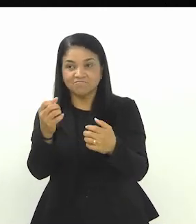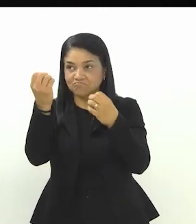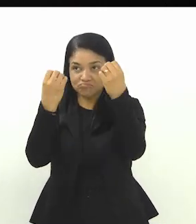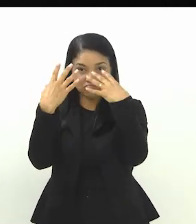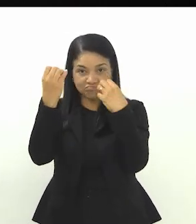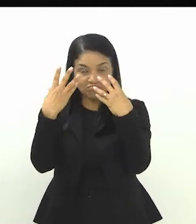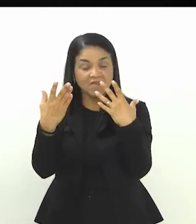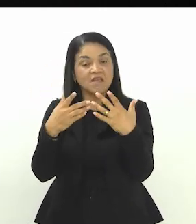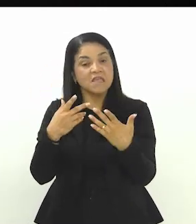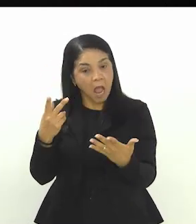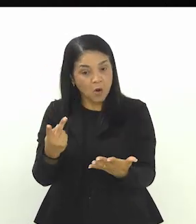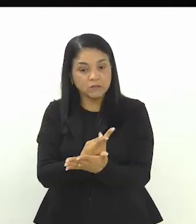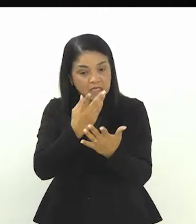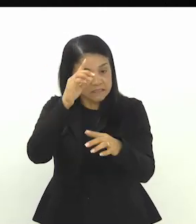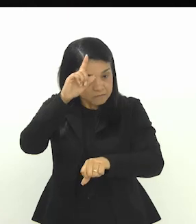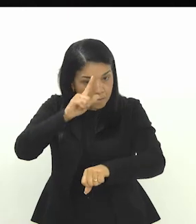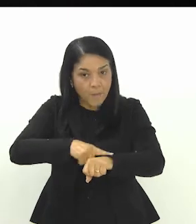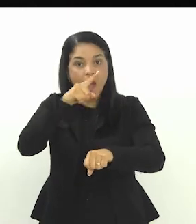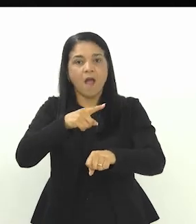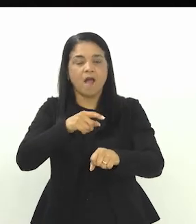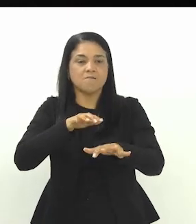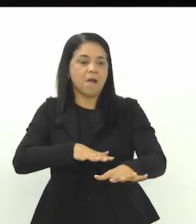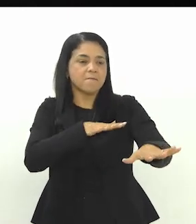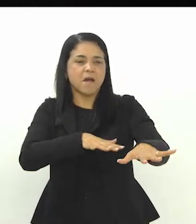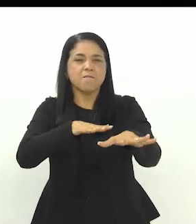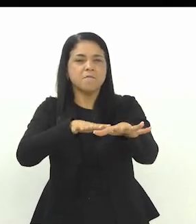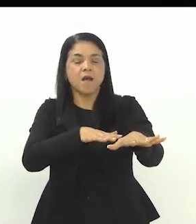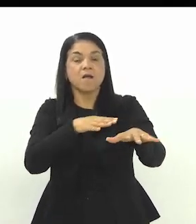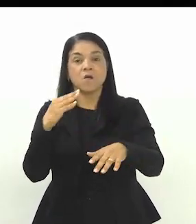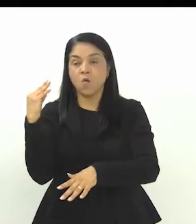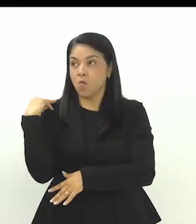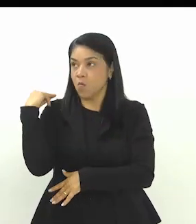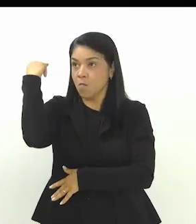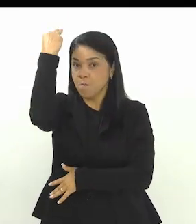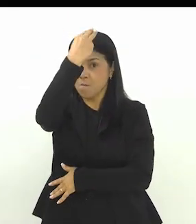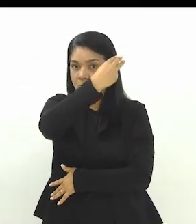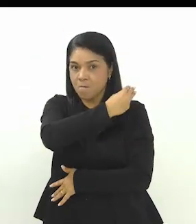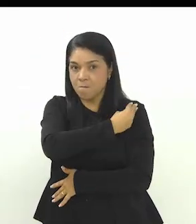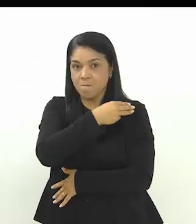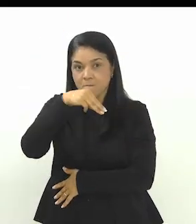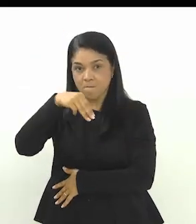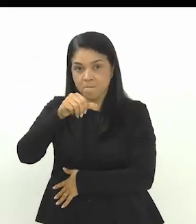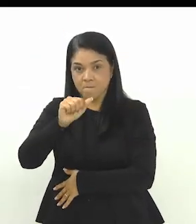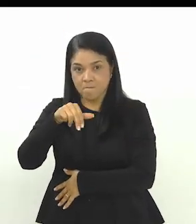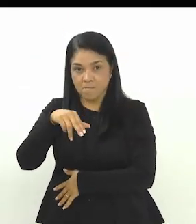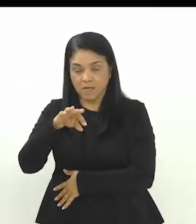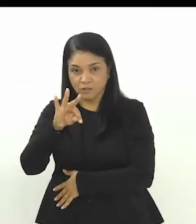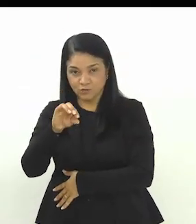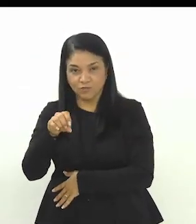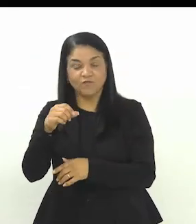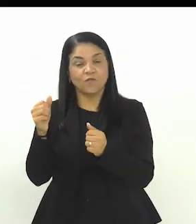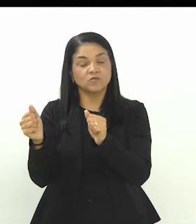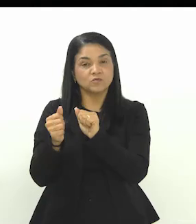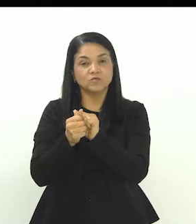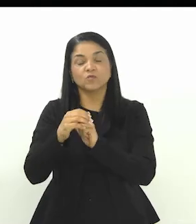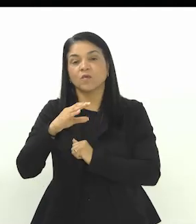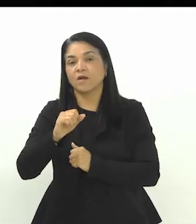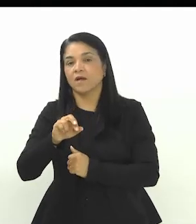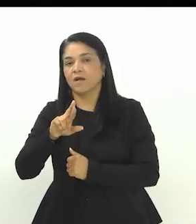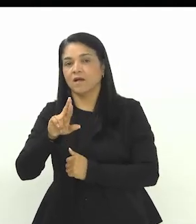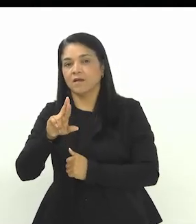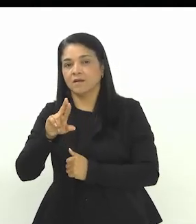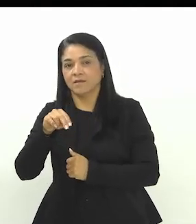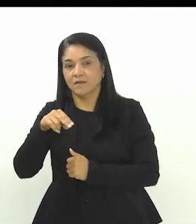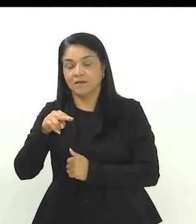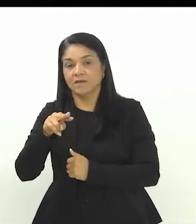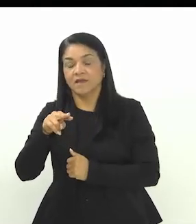não tem nada, e ali tudo tem que acontecer. E quando nós fizemos o manto da Nossa Senhora, foi muito engraçado, foi um carnaval com o Renato